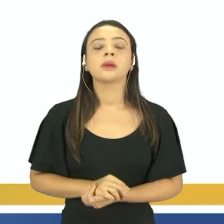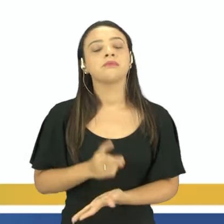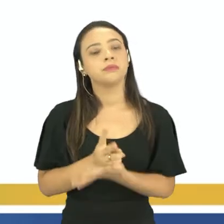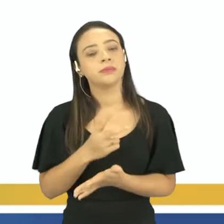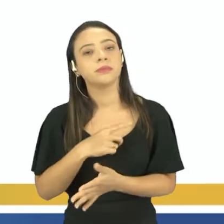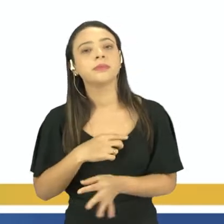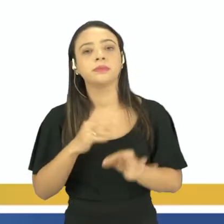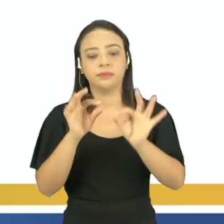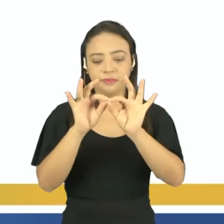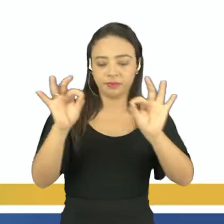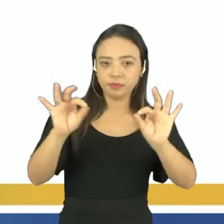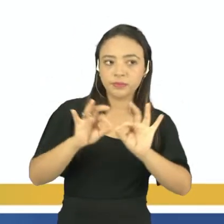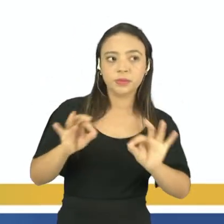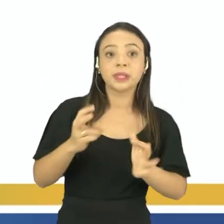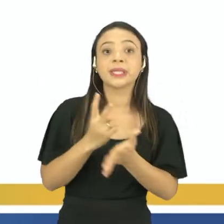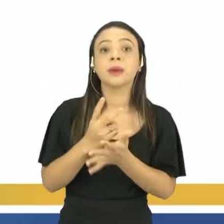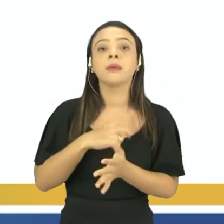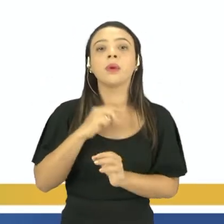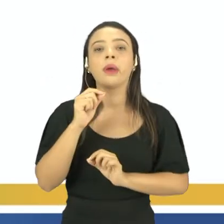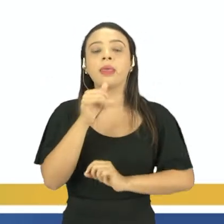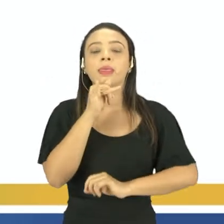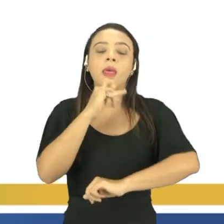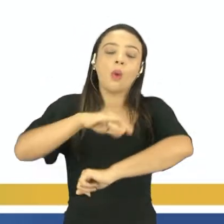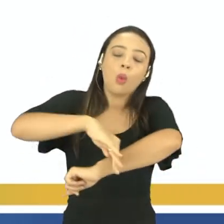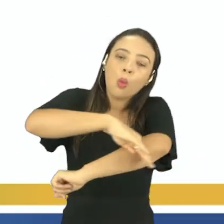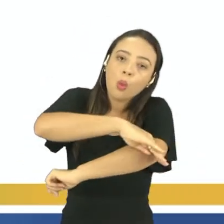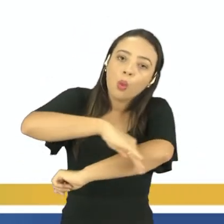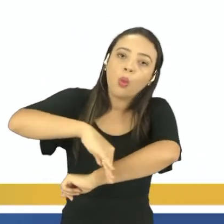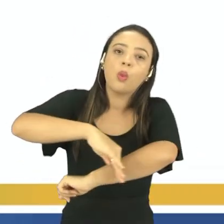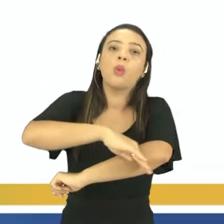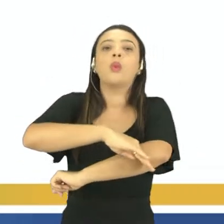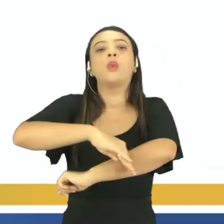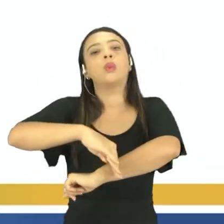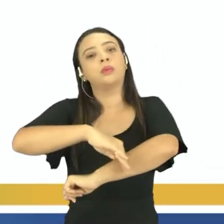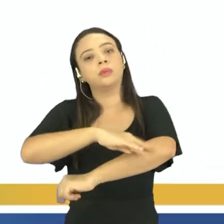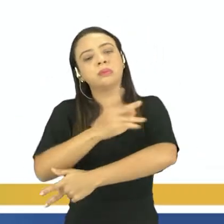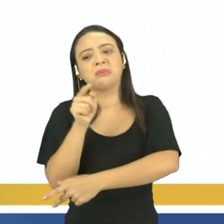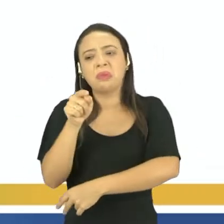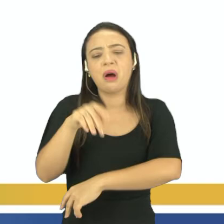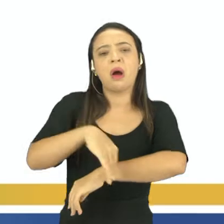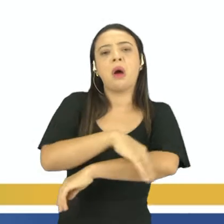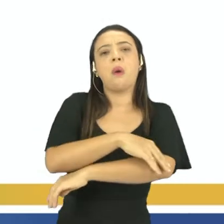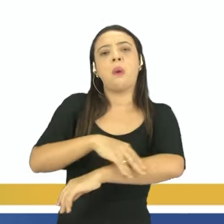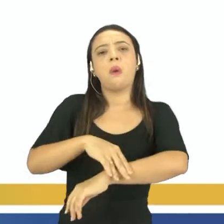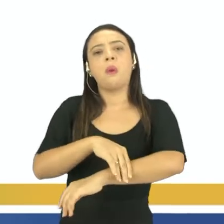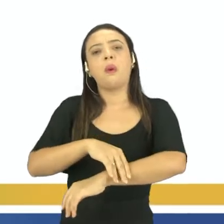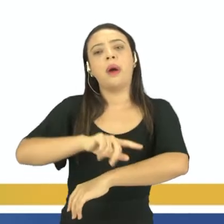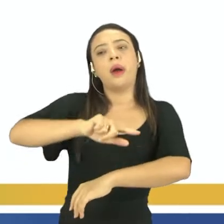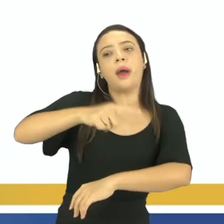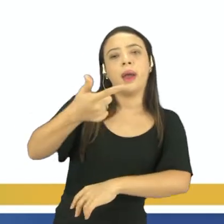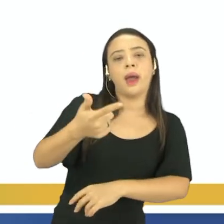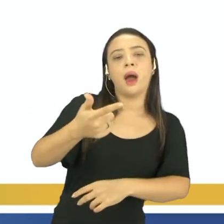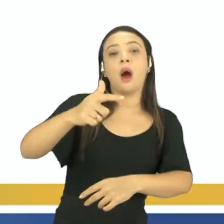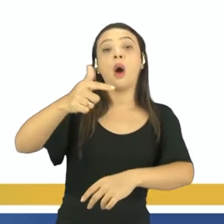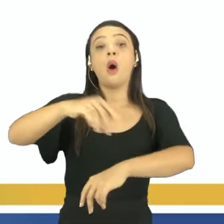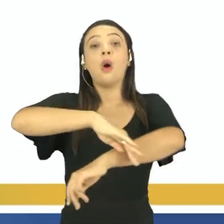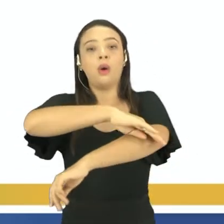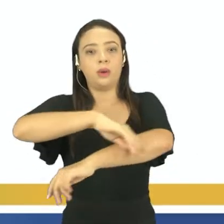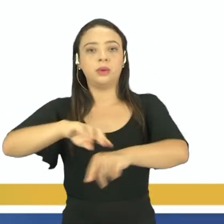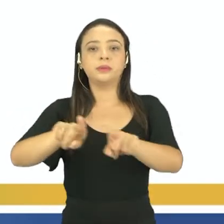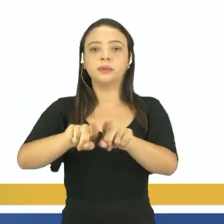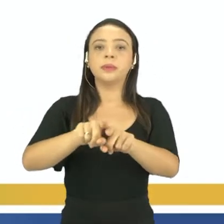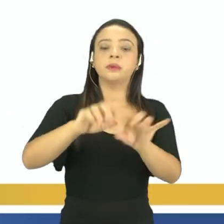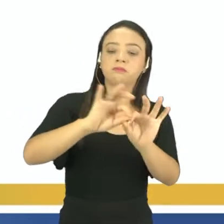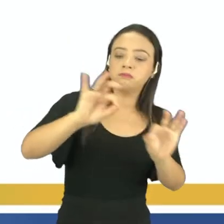retas paralelas também quando a gente fala de avenidas, né, de ruas. A gente diz assim, essa rua é paralela àquela outra rua. Por quê? Porque elas